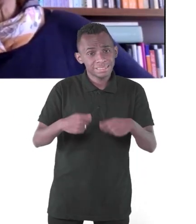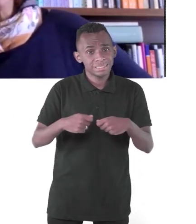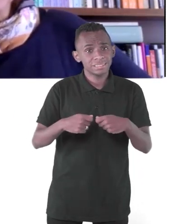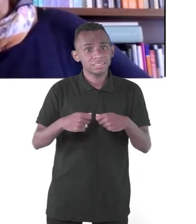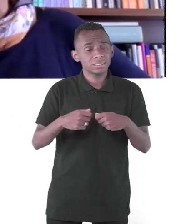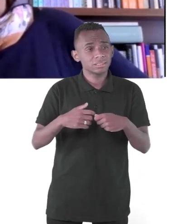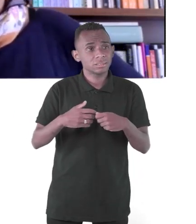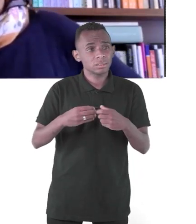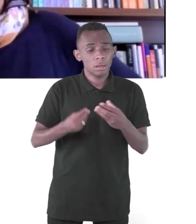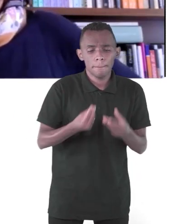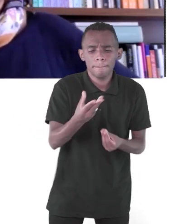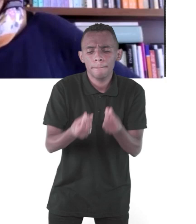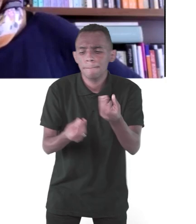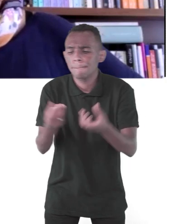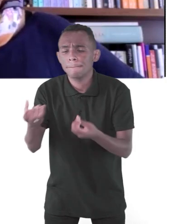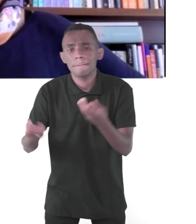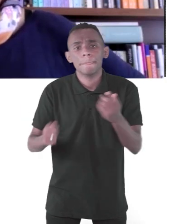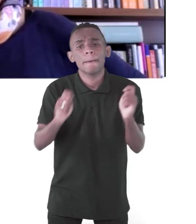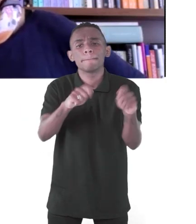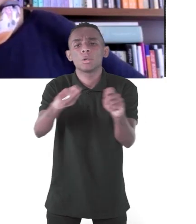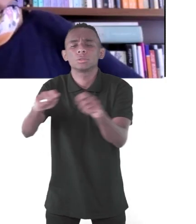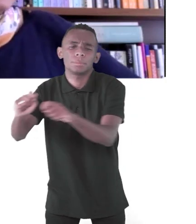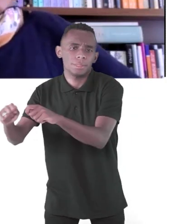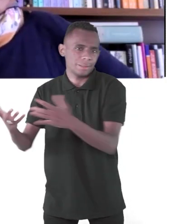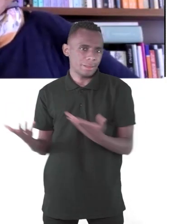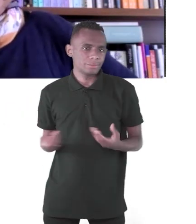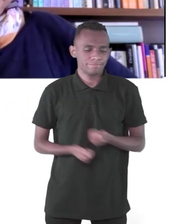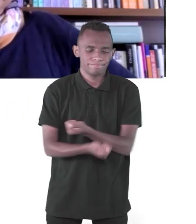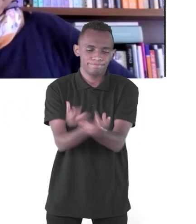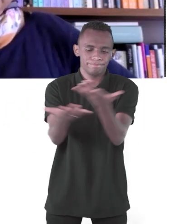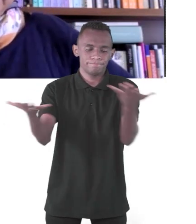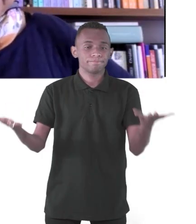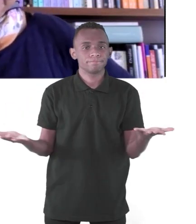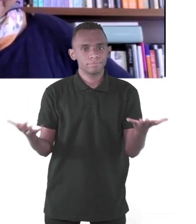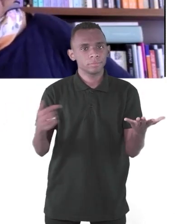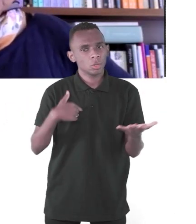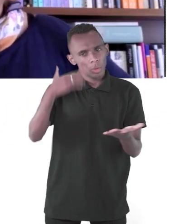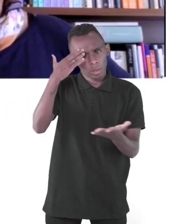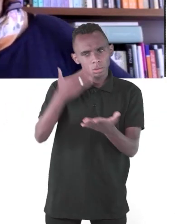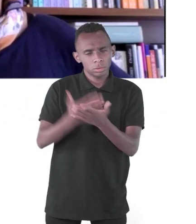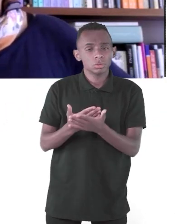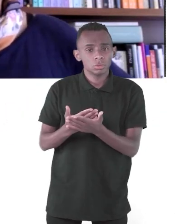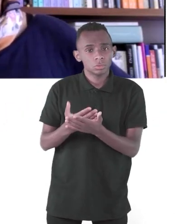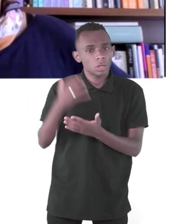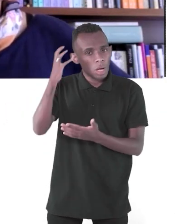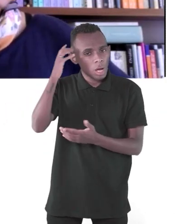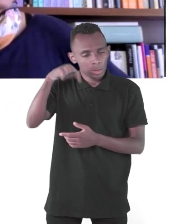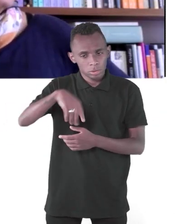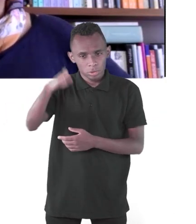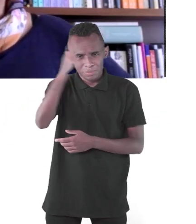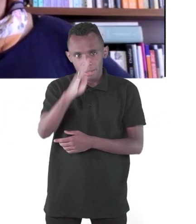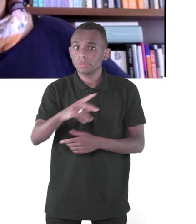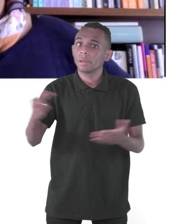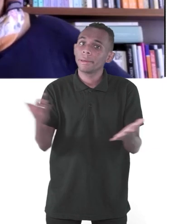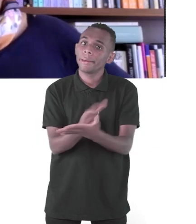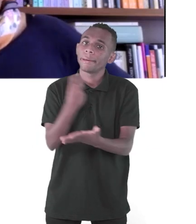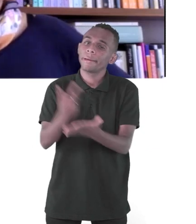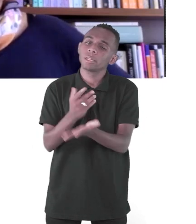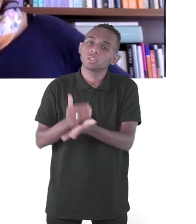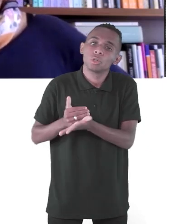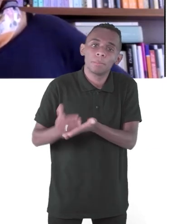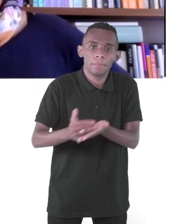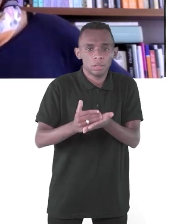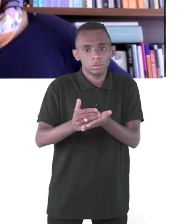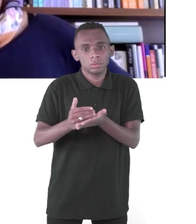tem que dividir essa escuta atenta. Então, acho que rádio no Brasil já começa